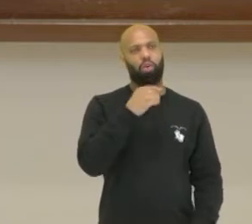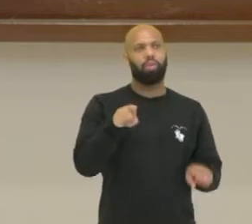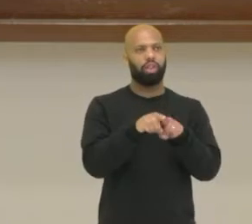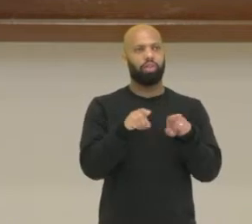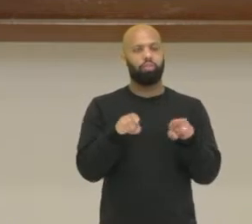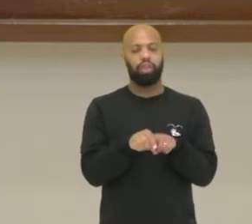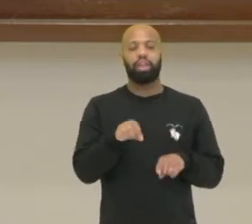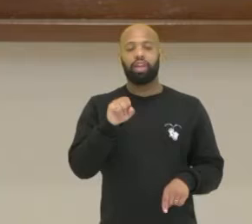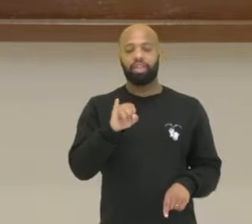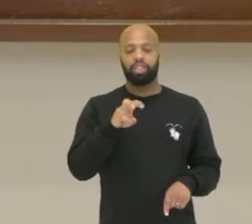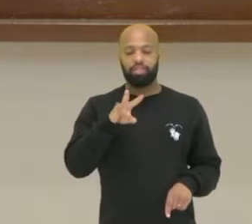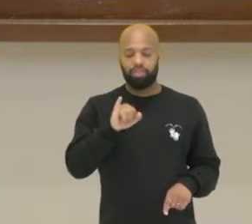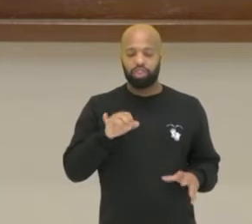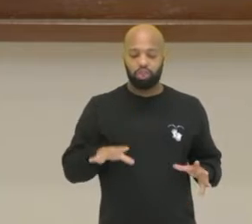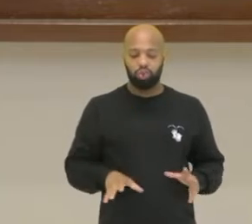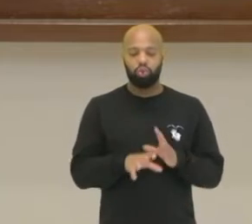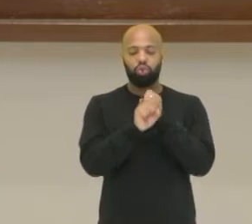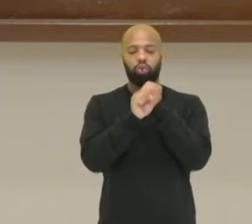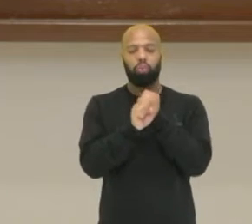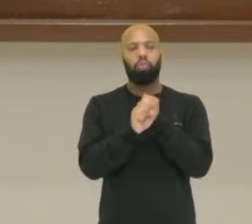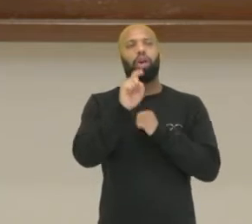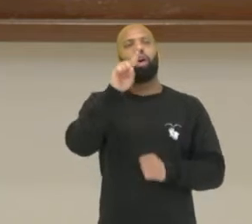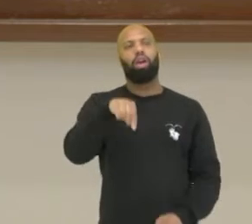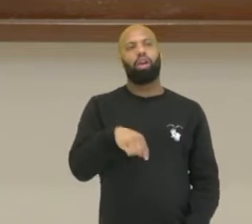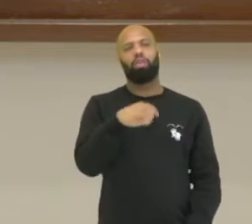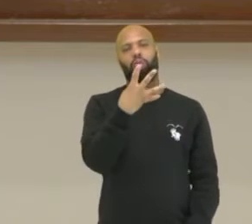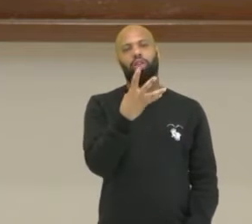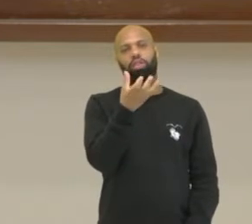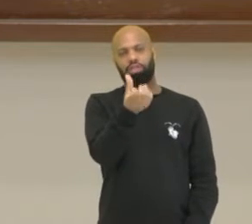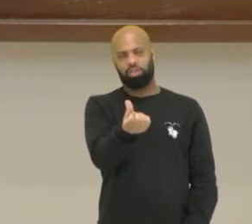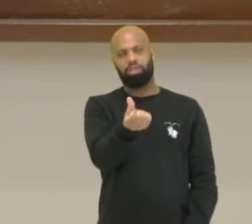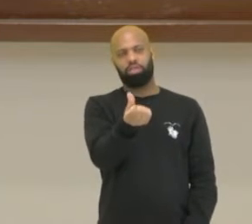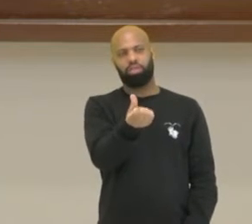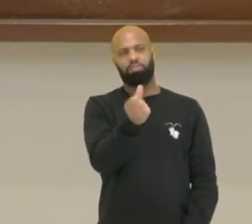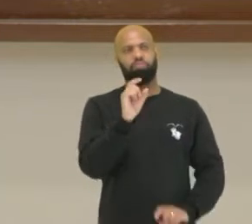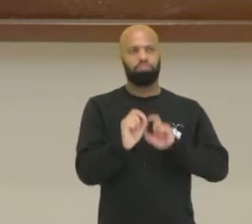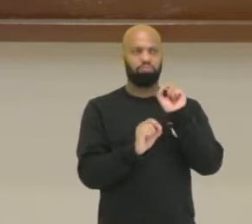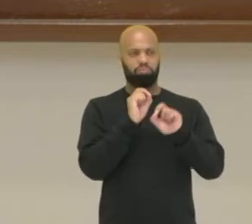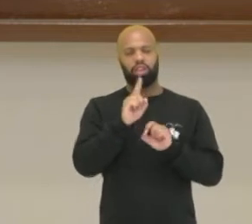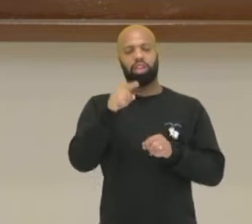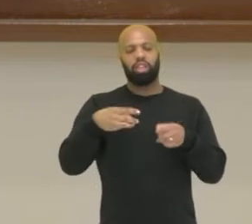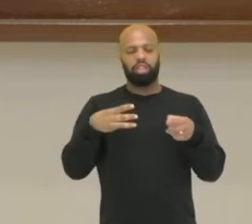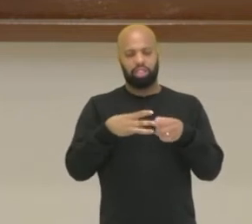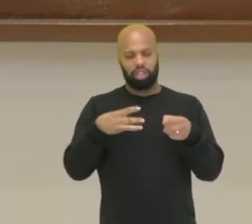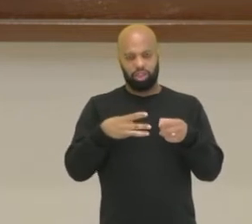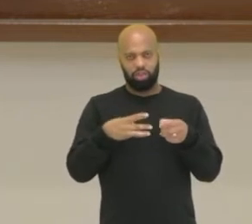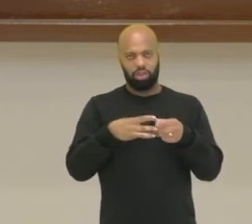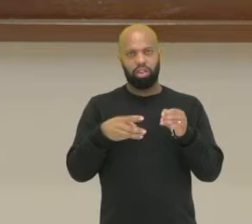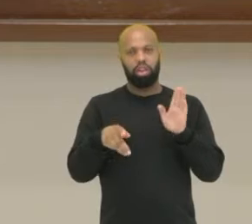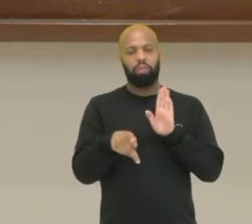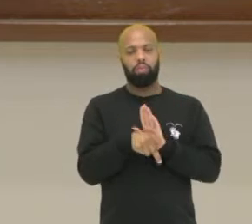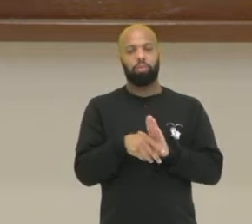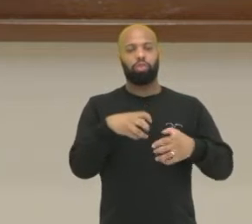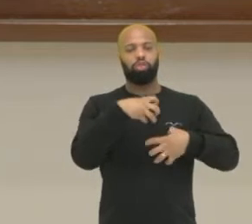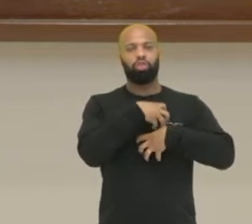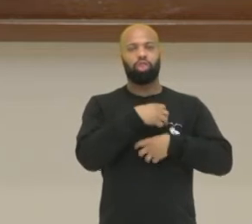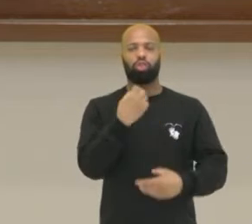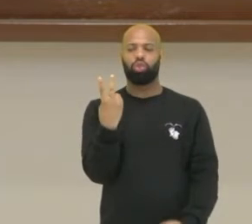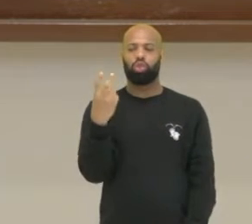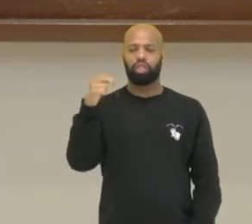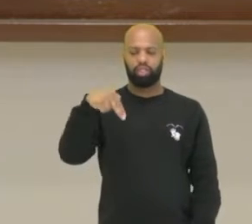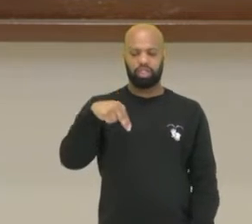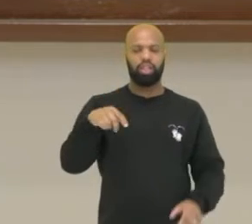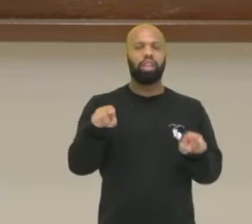soma desses 23 é que vai formar, então, a célula diploide e